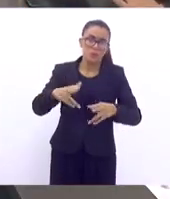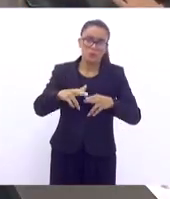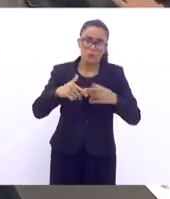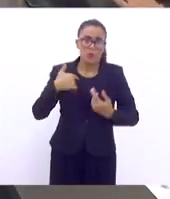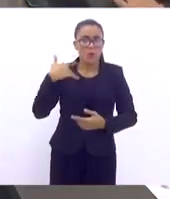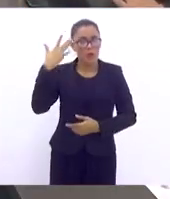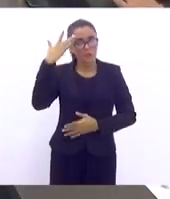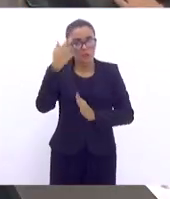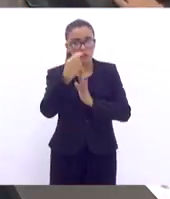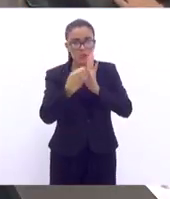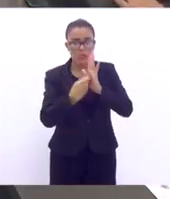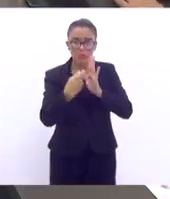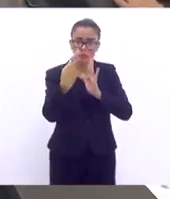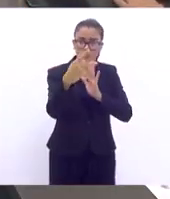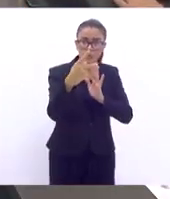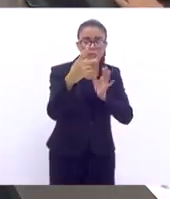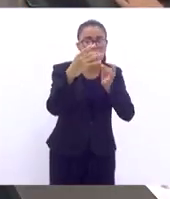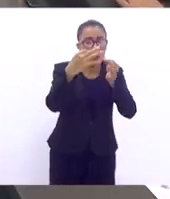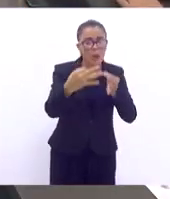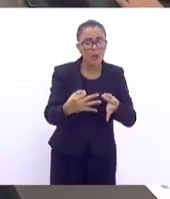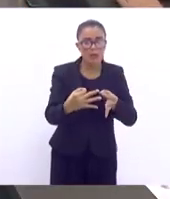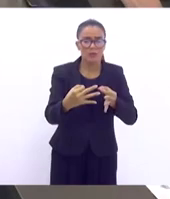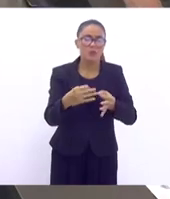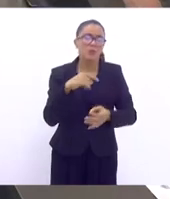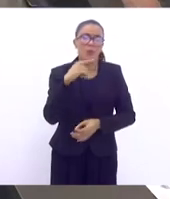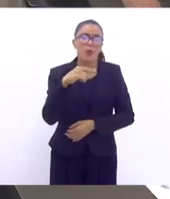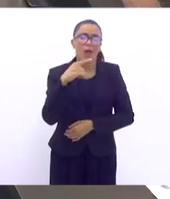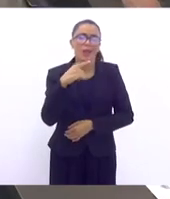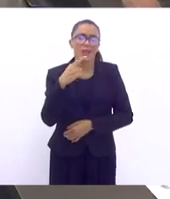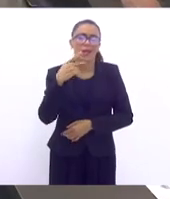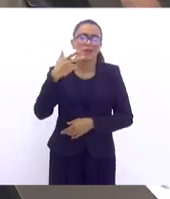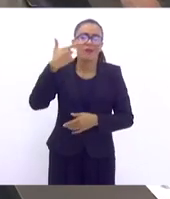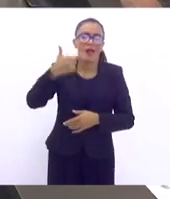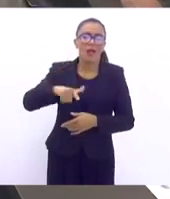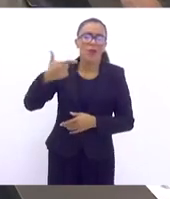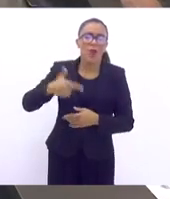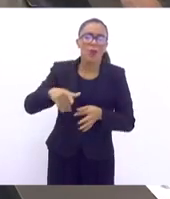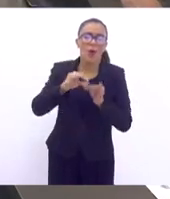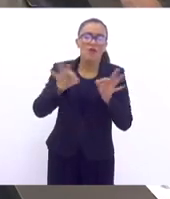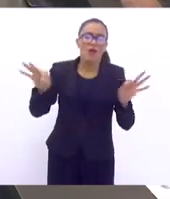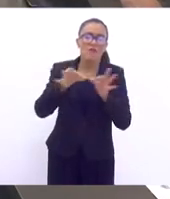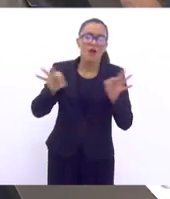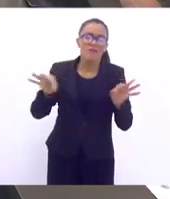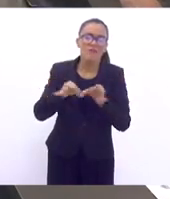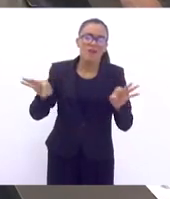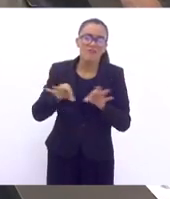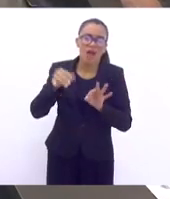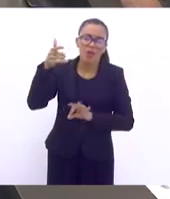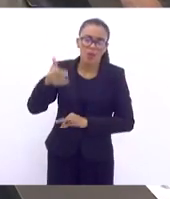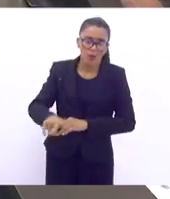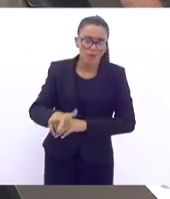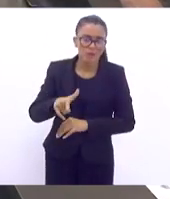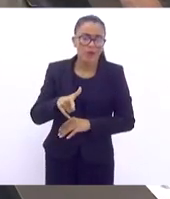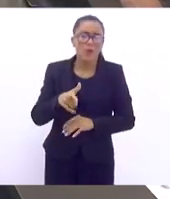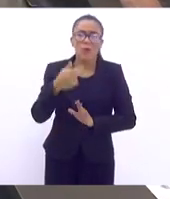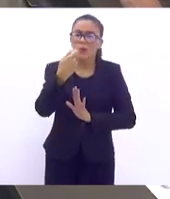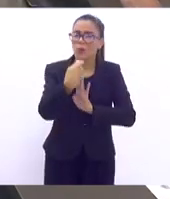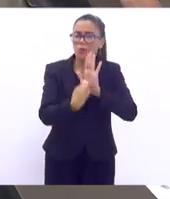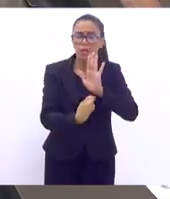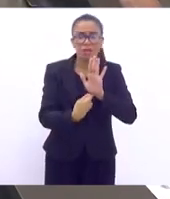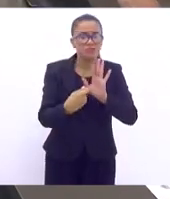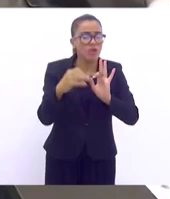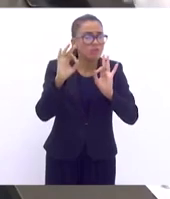constitucionalista correto não adianta a gente querer criar redundâncias em cima de redundâncias para chover no molhado em cima de um texto que já está sendo